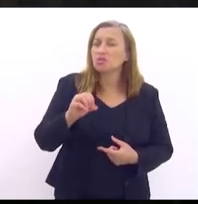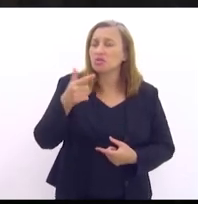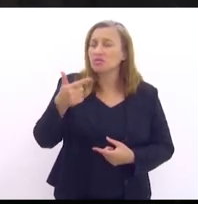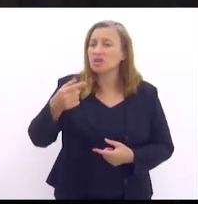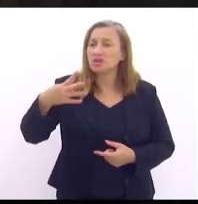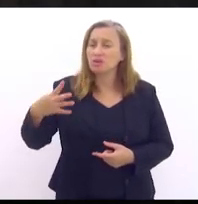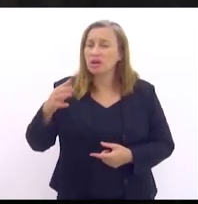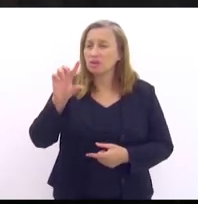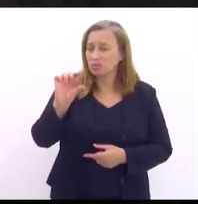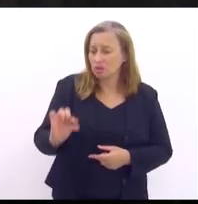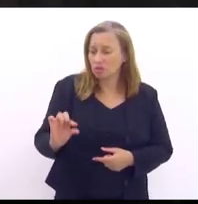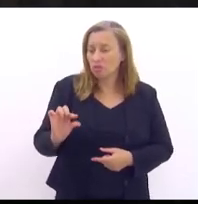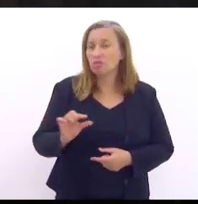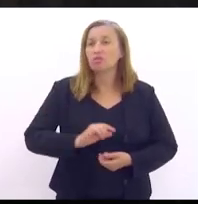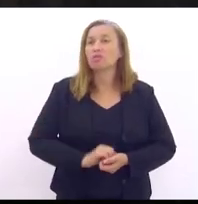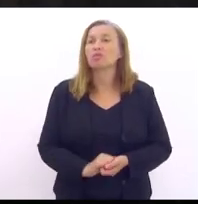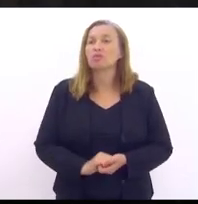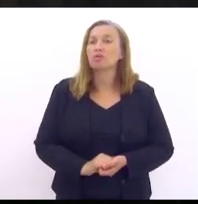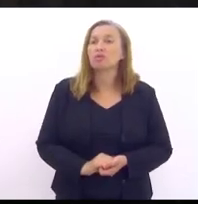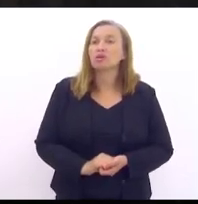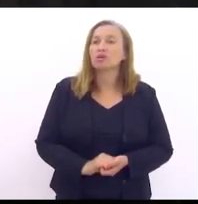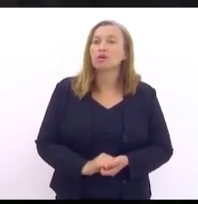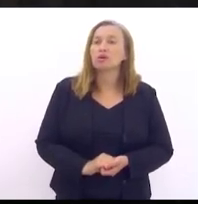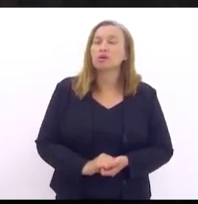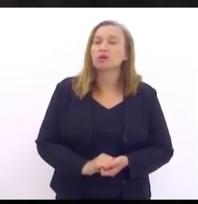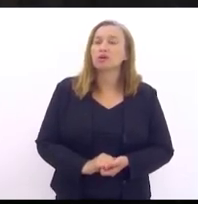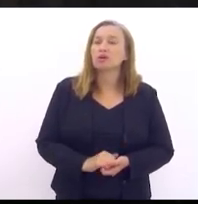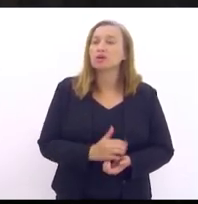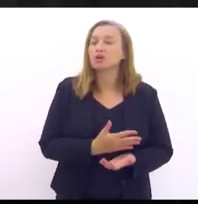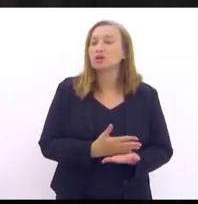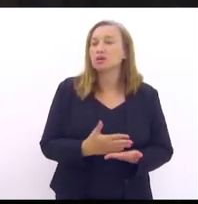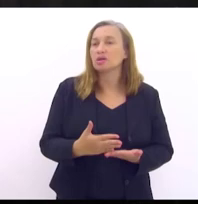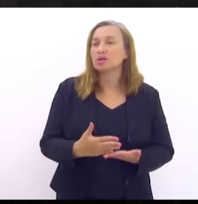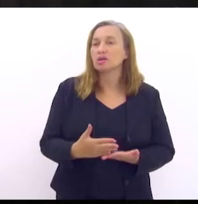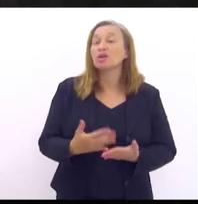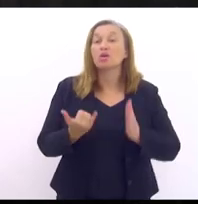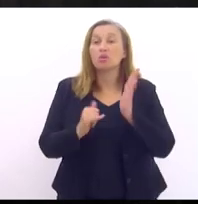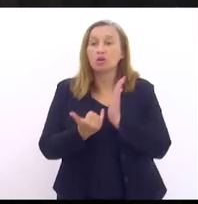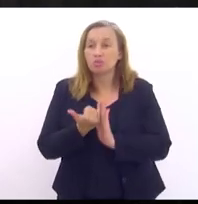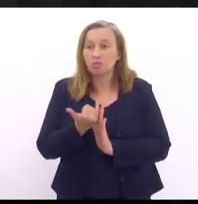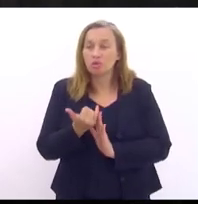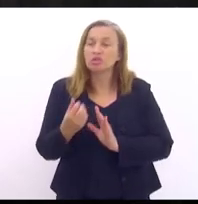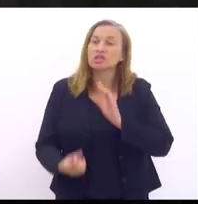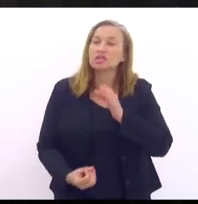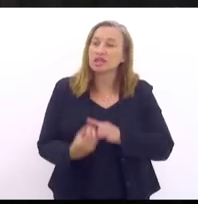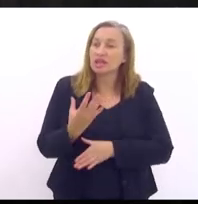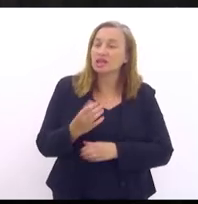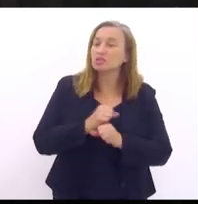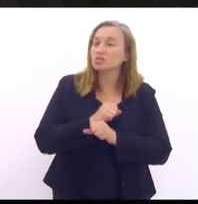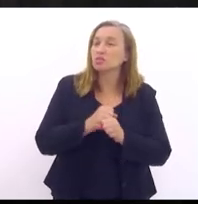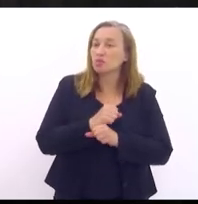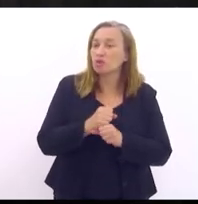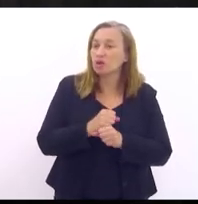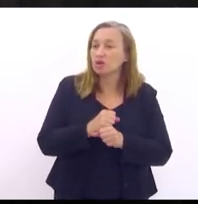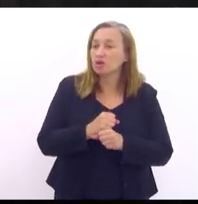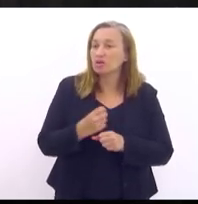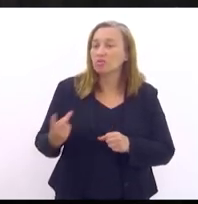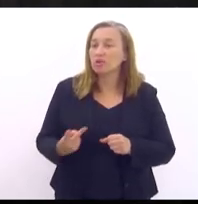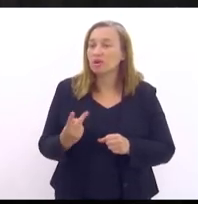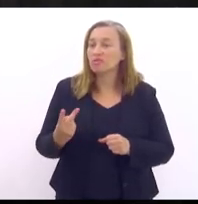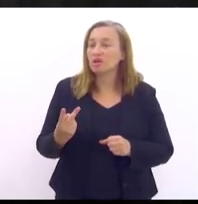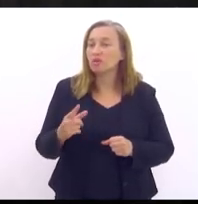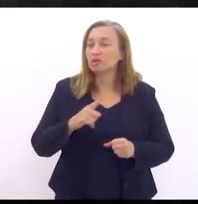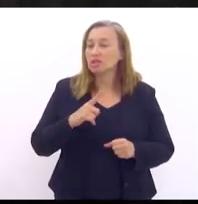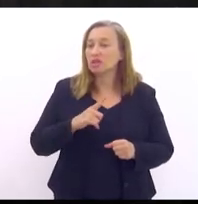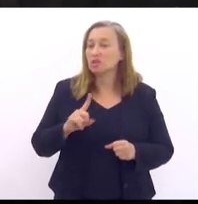Por duas coisas. Princípio da anualidade. O imposto tem que ser criado num ano para valer no ano